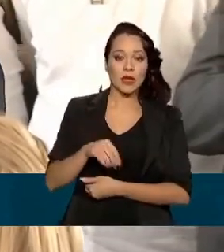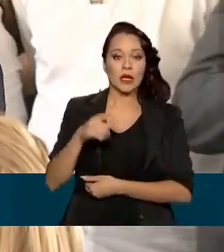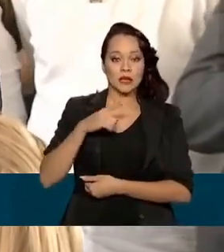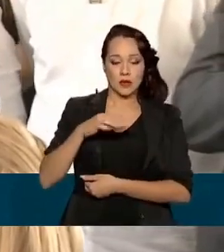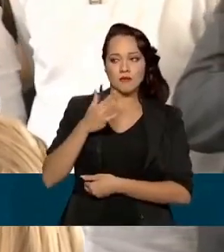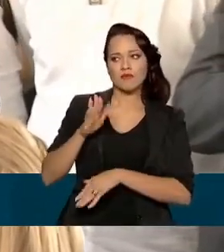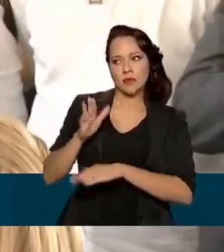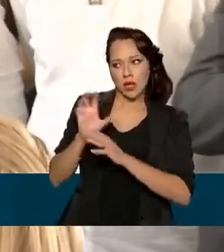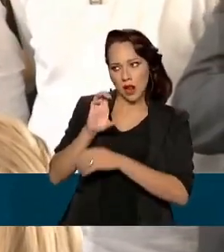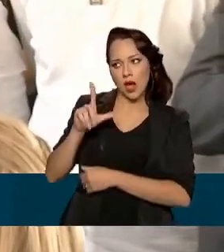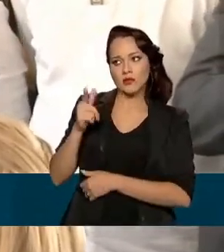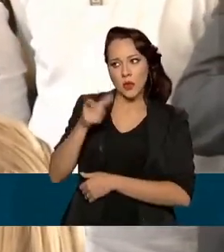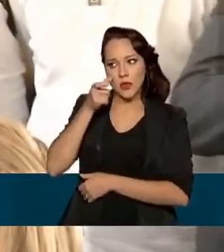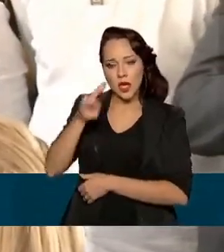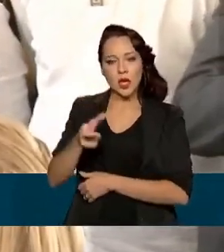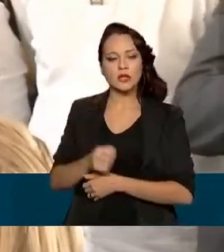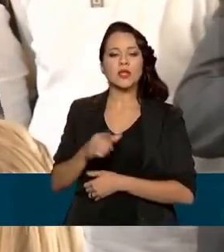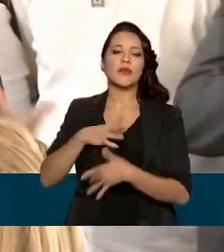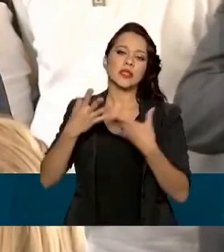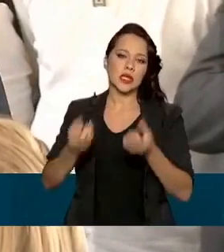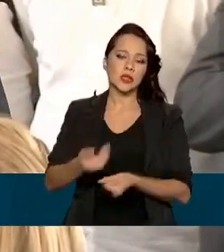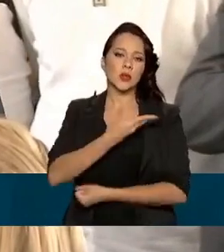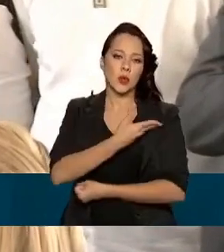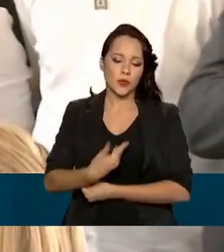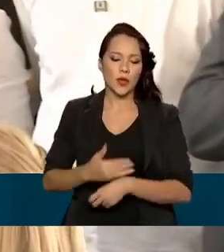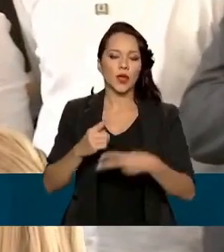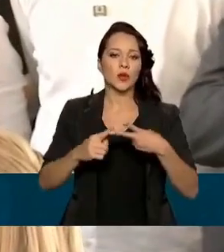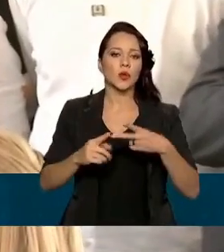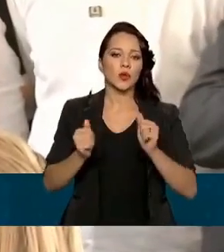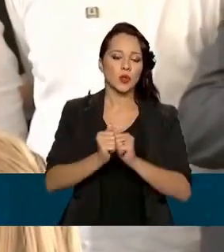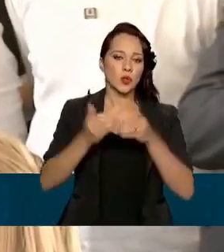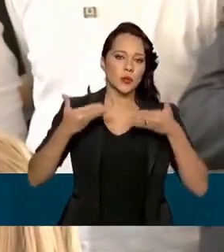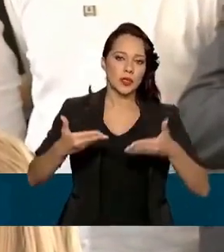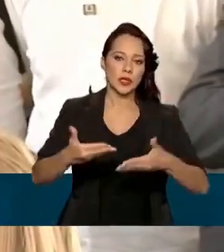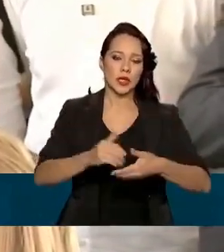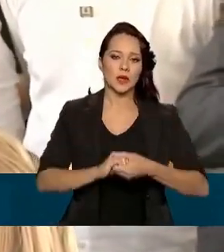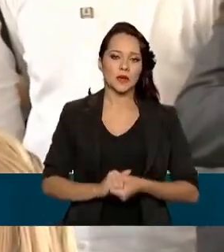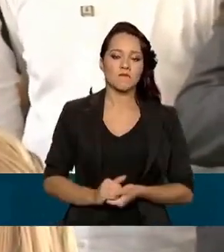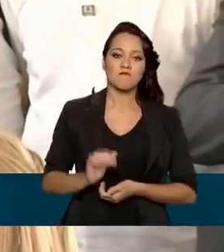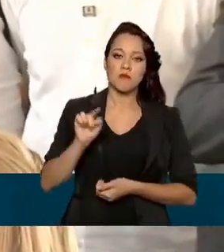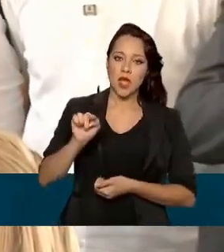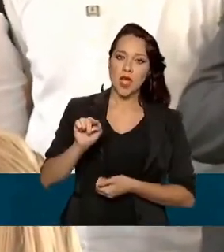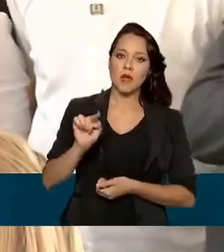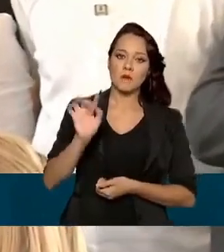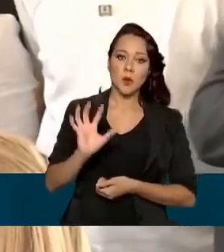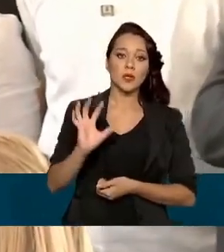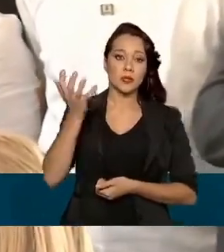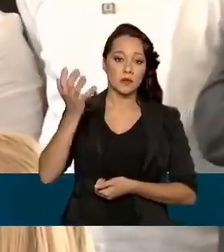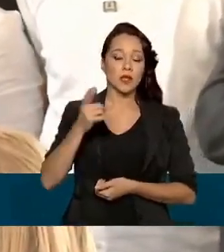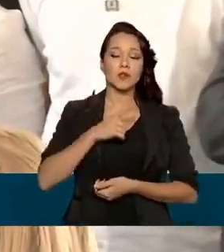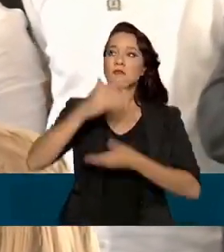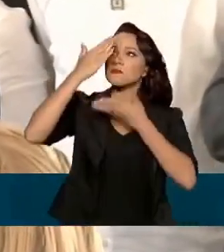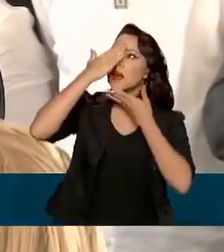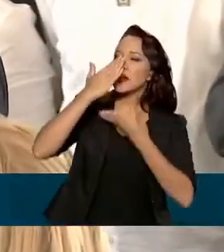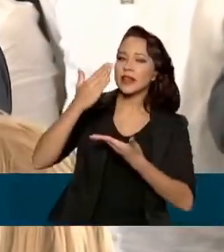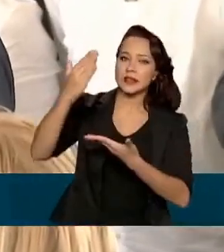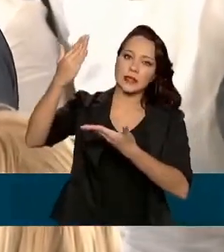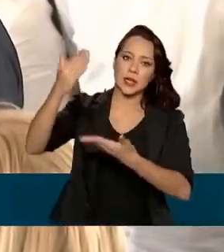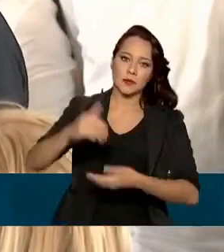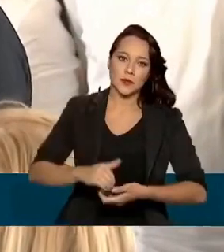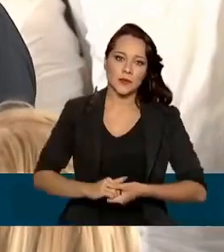seu interesse, teve a aceitação do governo, do Ministério, é uma realidade que nós agradecemos,